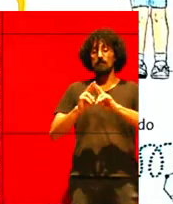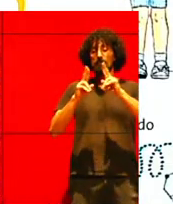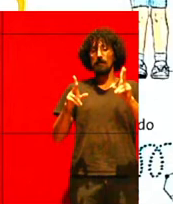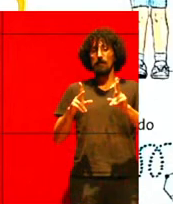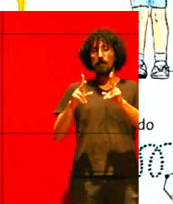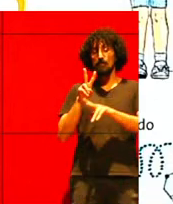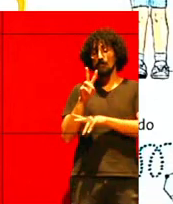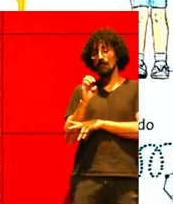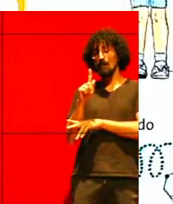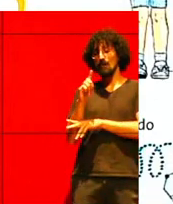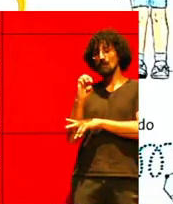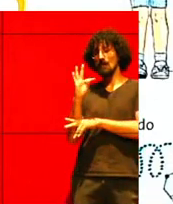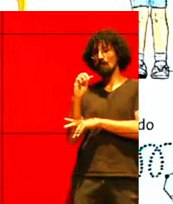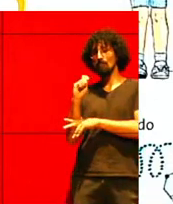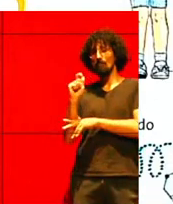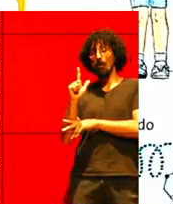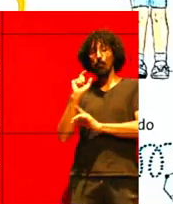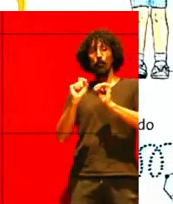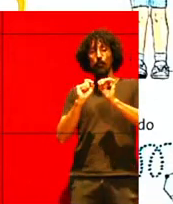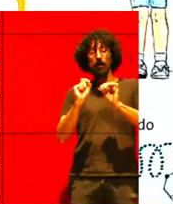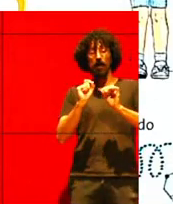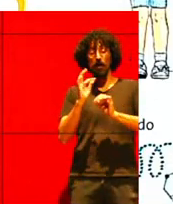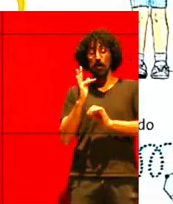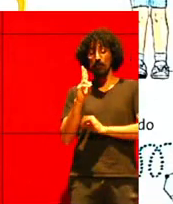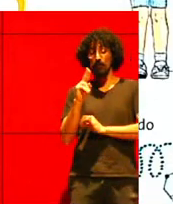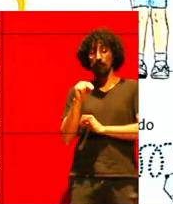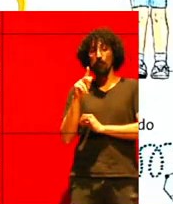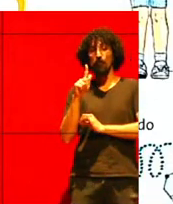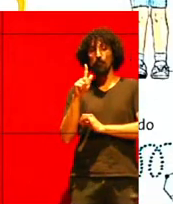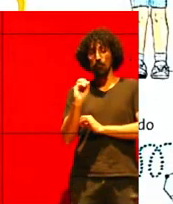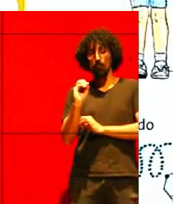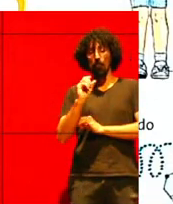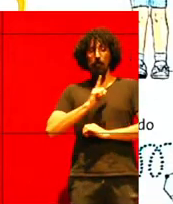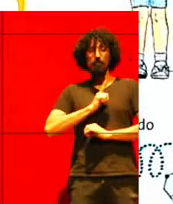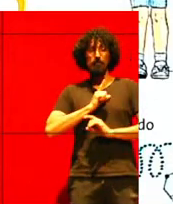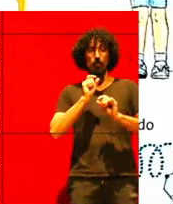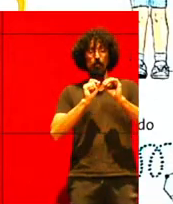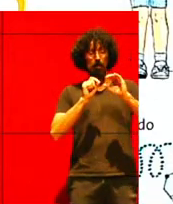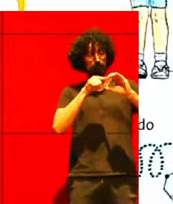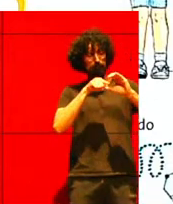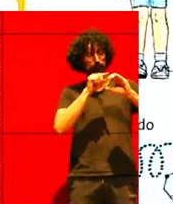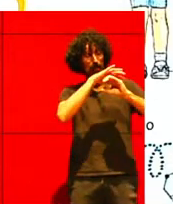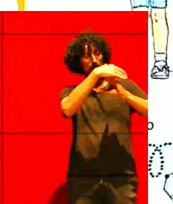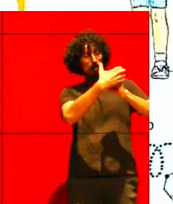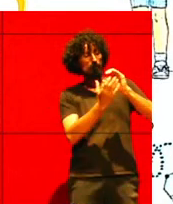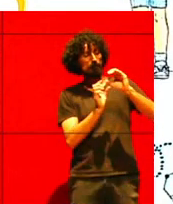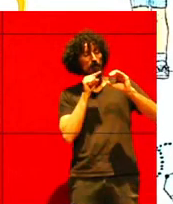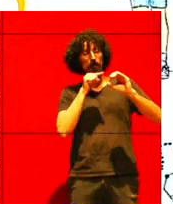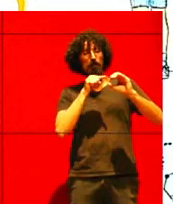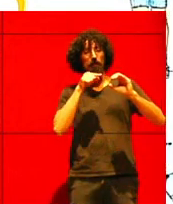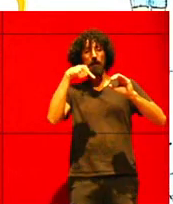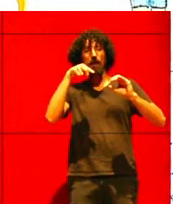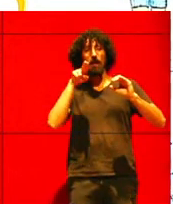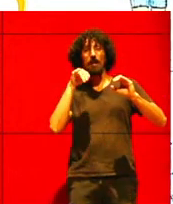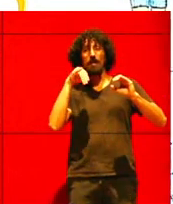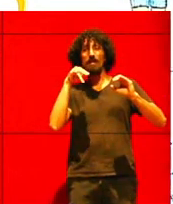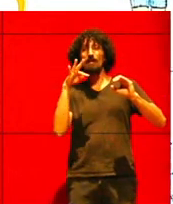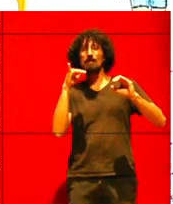os fungos têm a parede celular composta de quitina. E não confundam